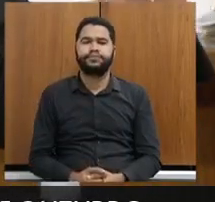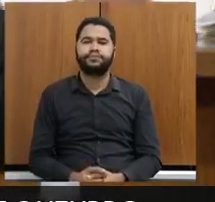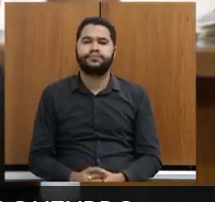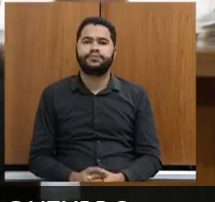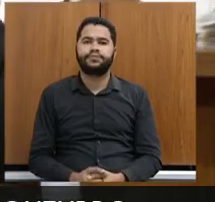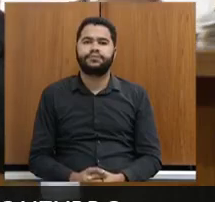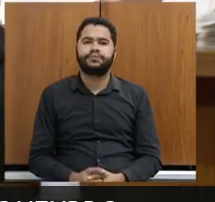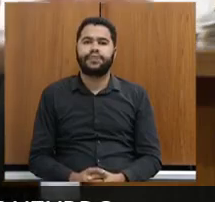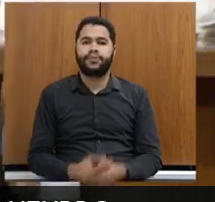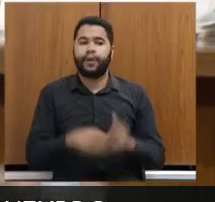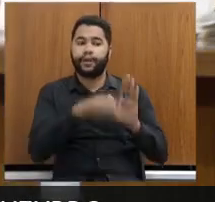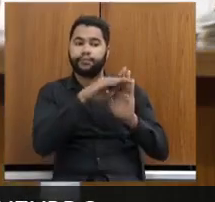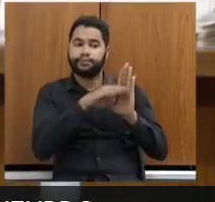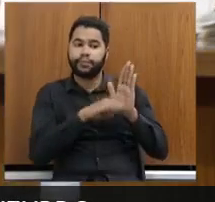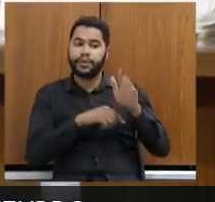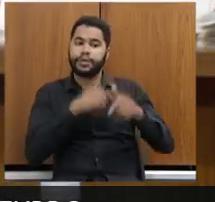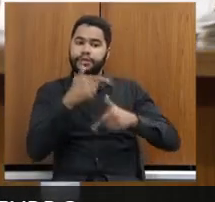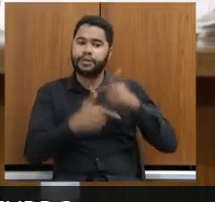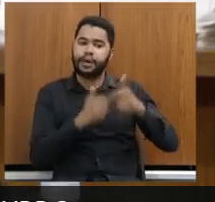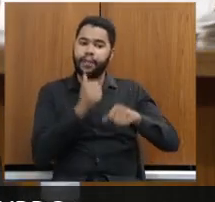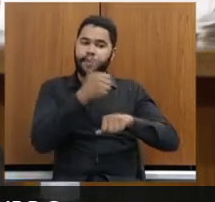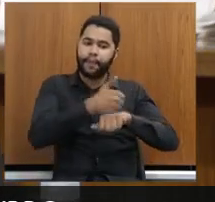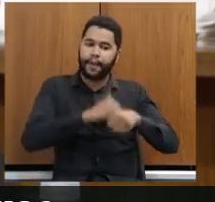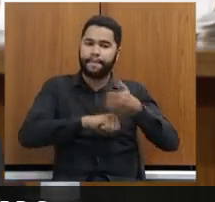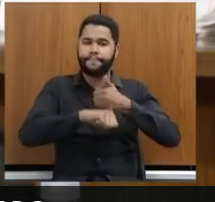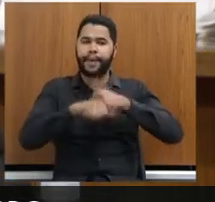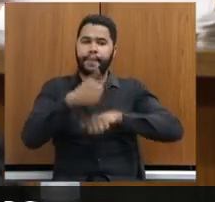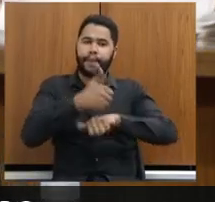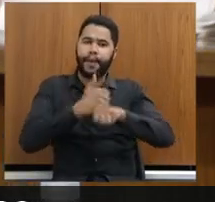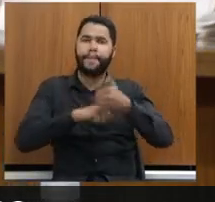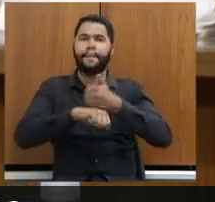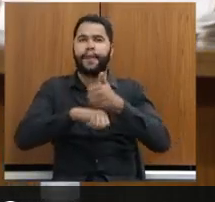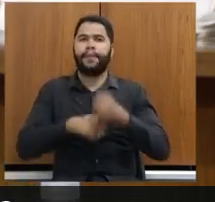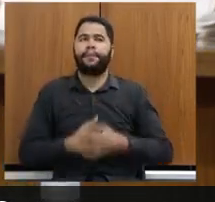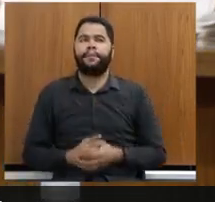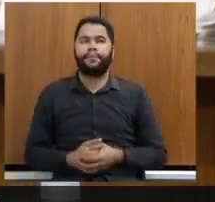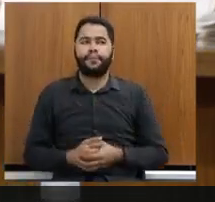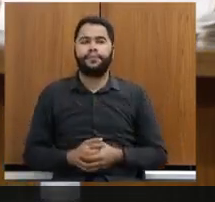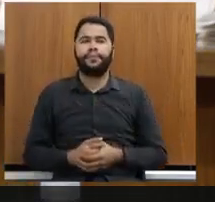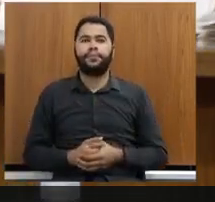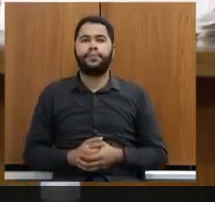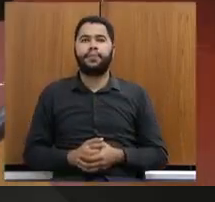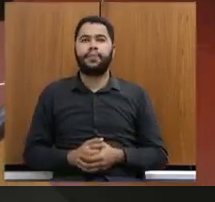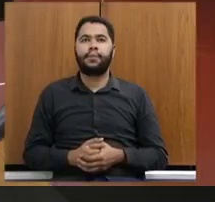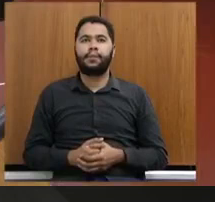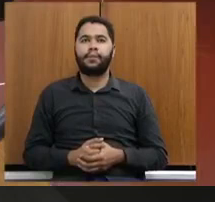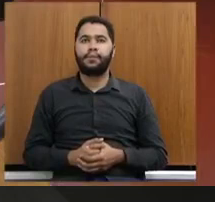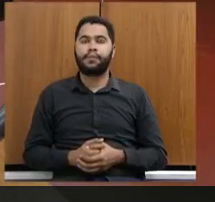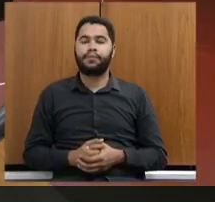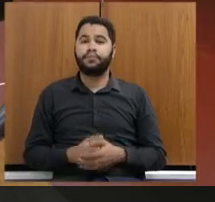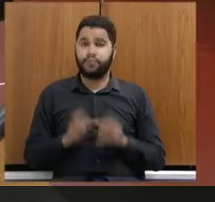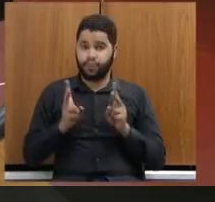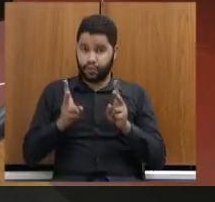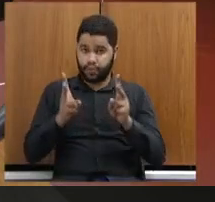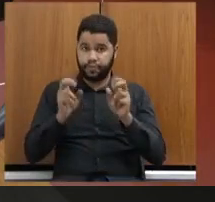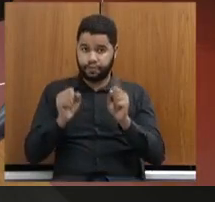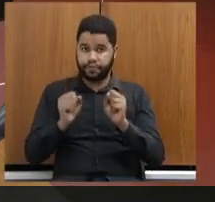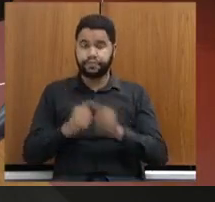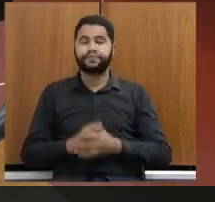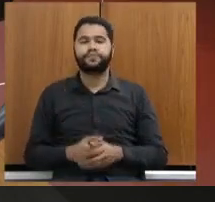escala de trabalho que assim viabilizar este atendimento Ok podemos ter isso continuar